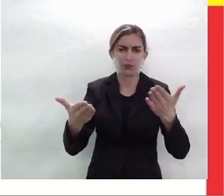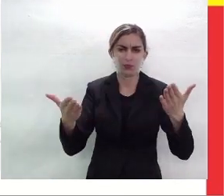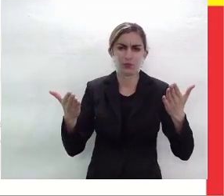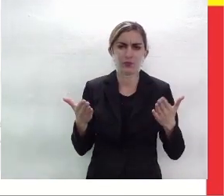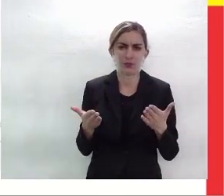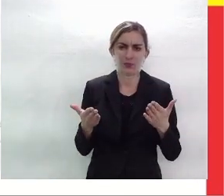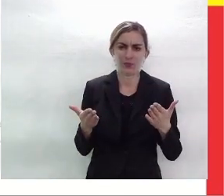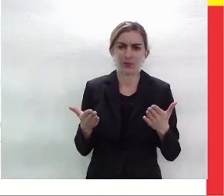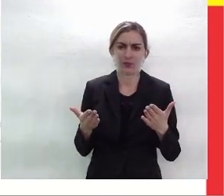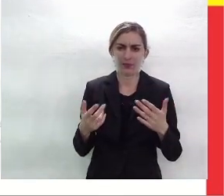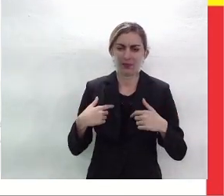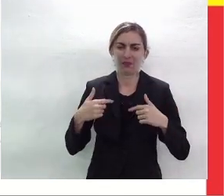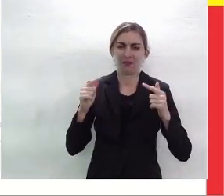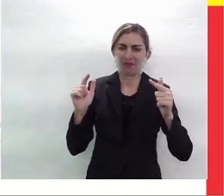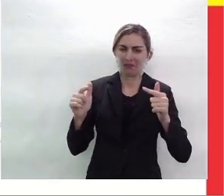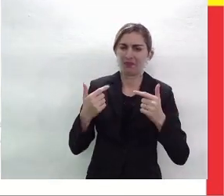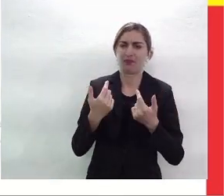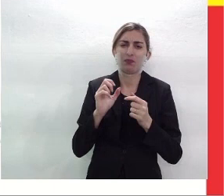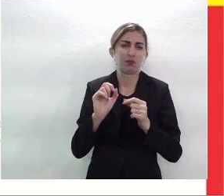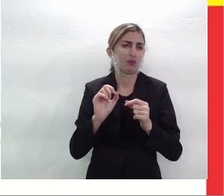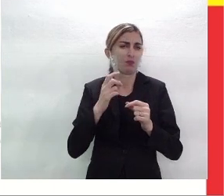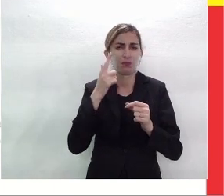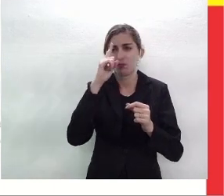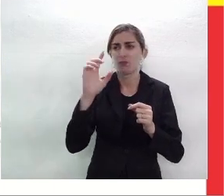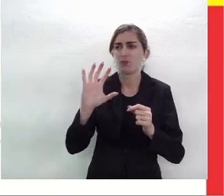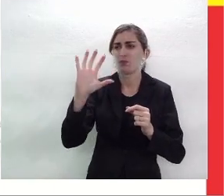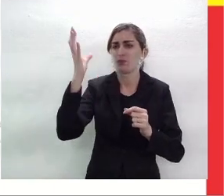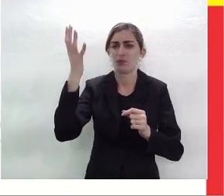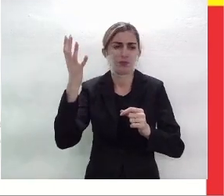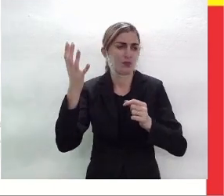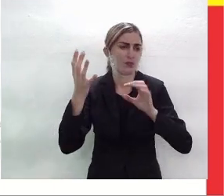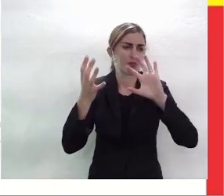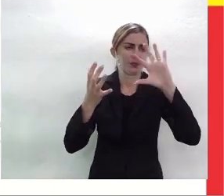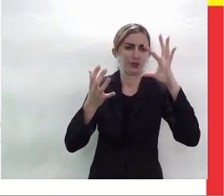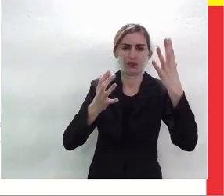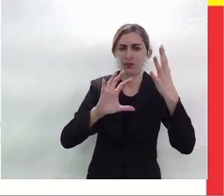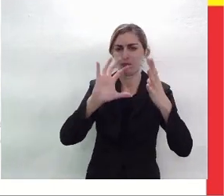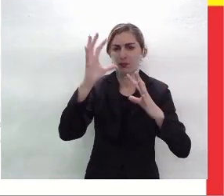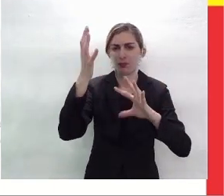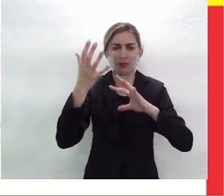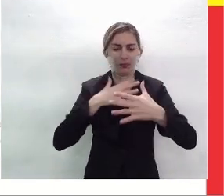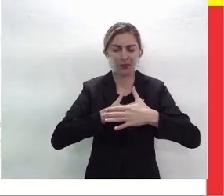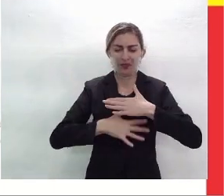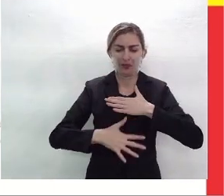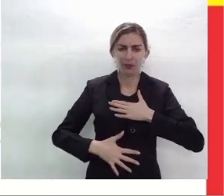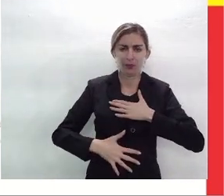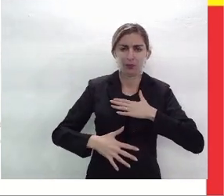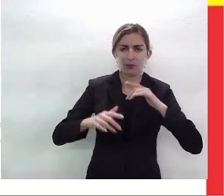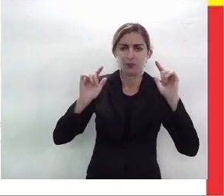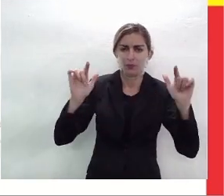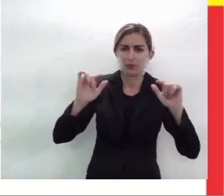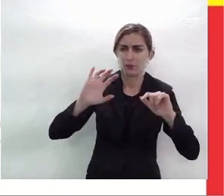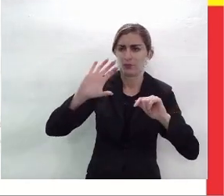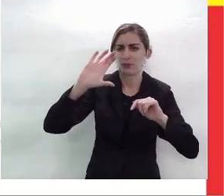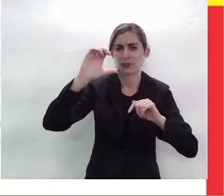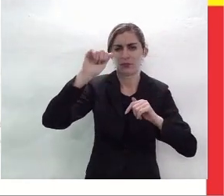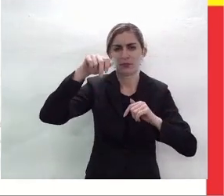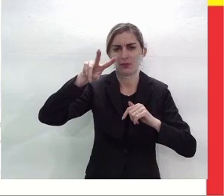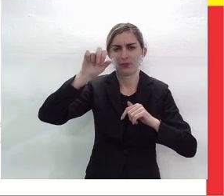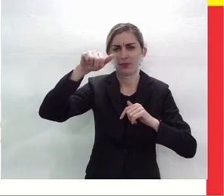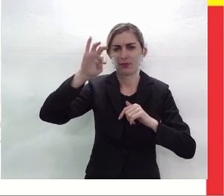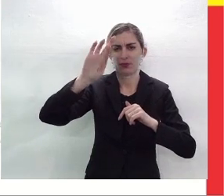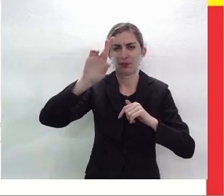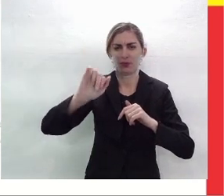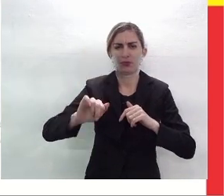por conta da imprevisão. Então, eu não sei o que pode acontecer ali. Todas as práticas corporais de aventuras